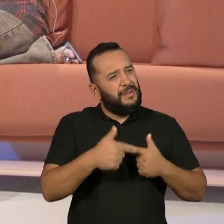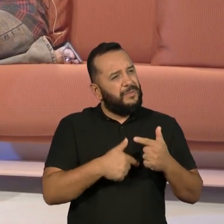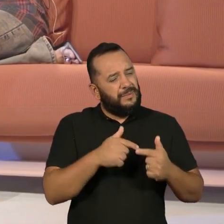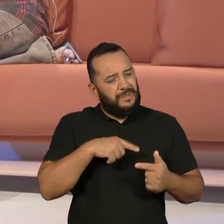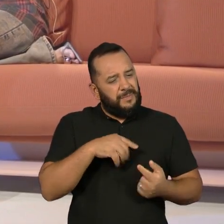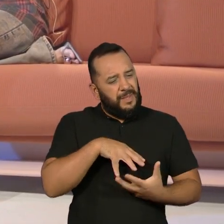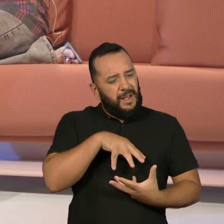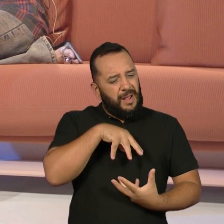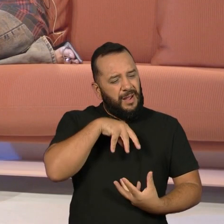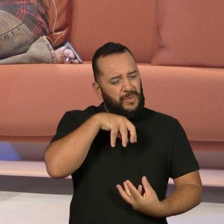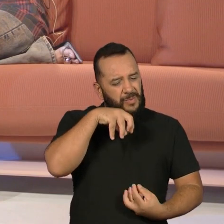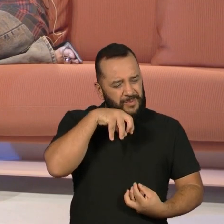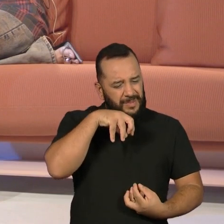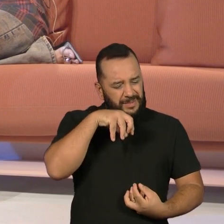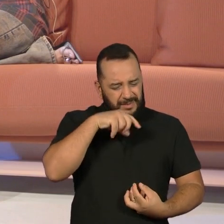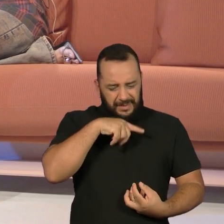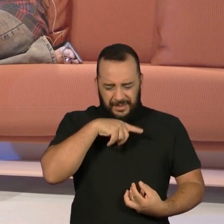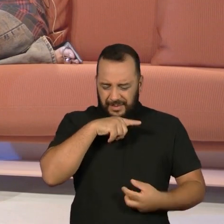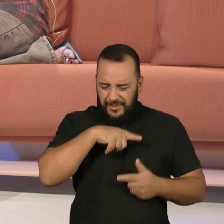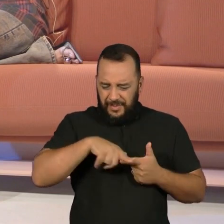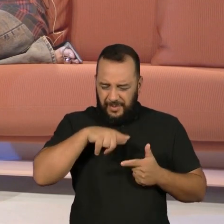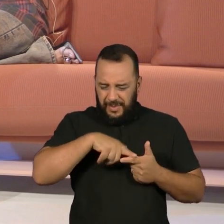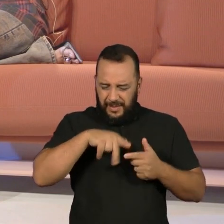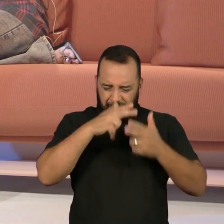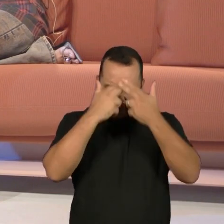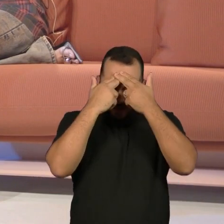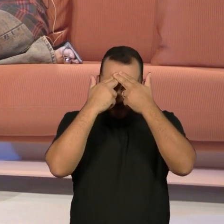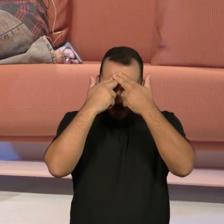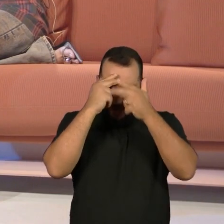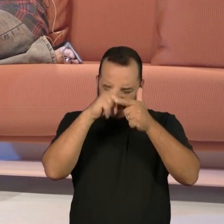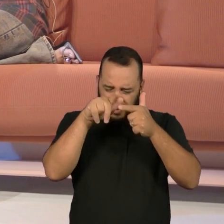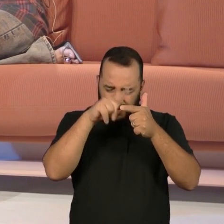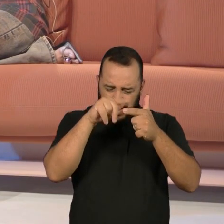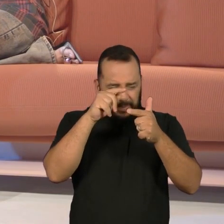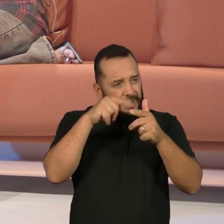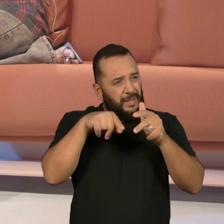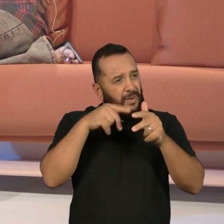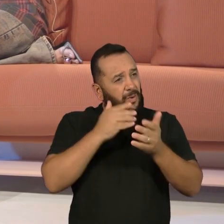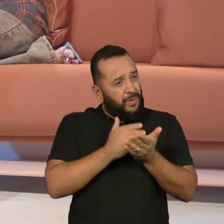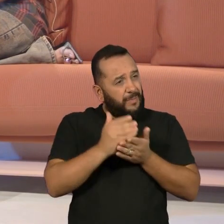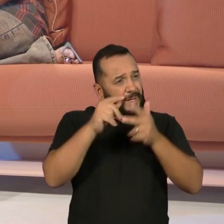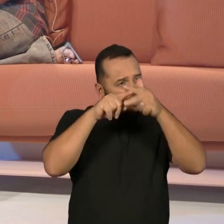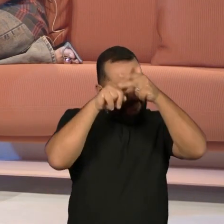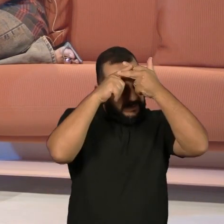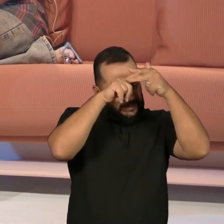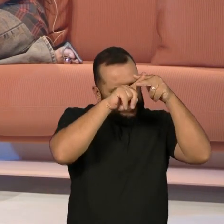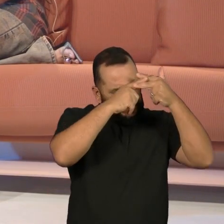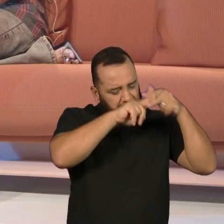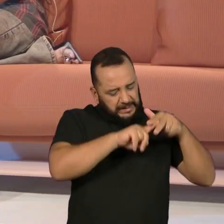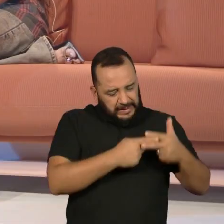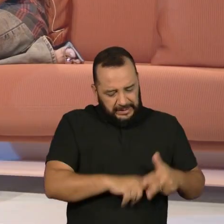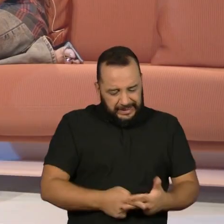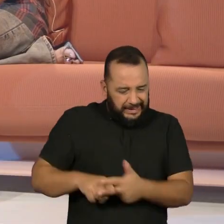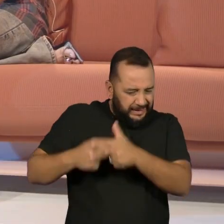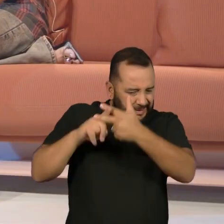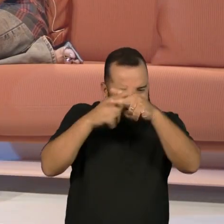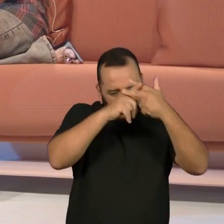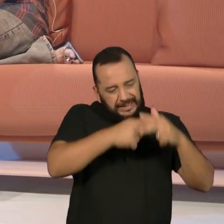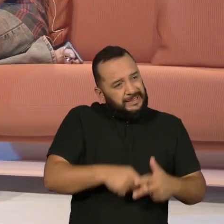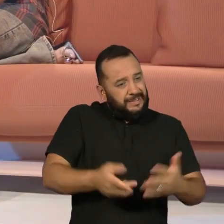alma e começo a costurar, sou eu comigo mesmo, não é o outro, né? Totalmente. E assim, às vezes eu sinto também que a vida,